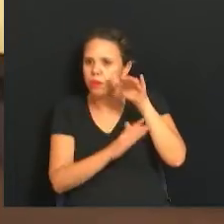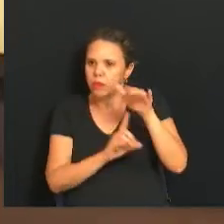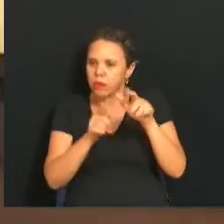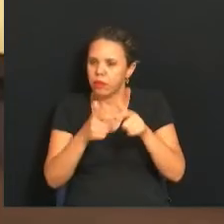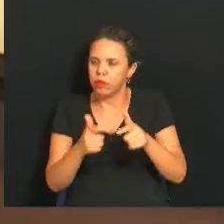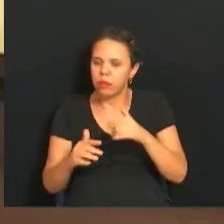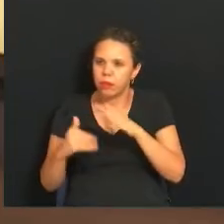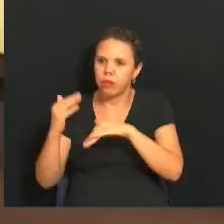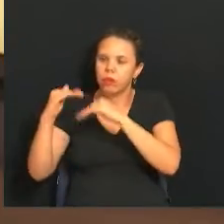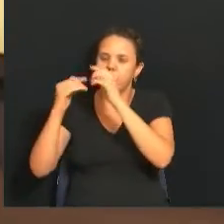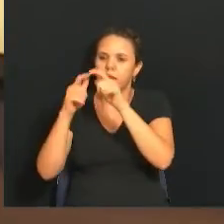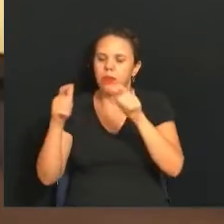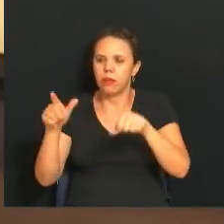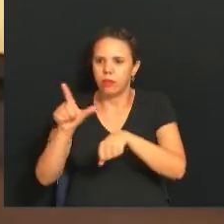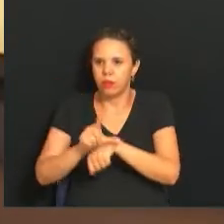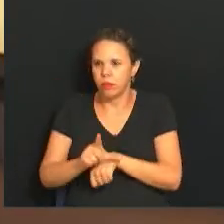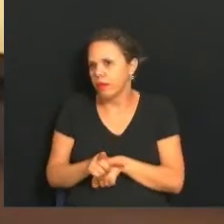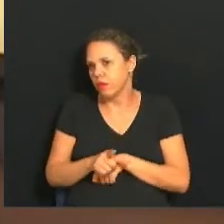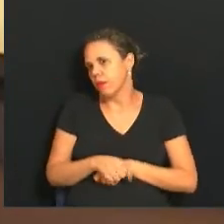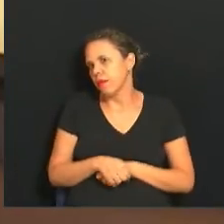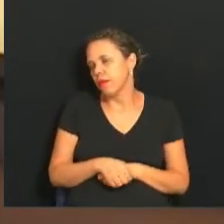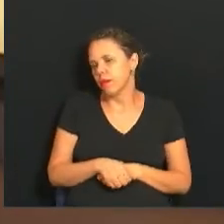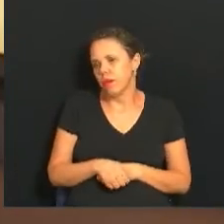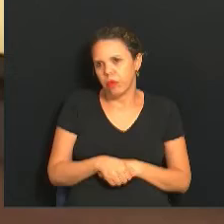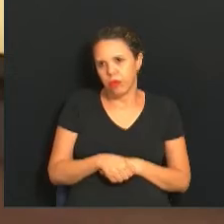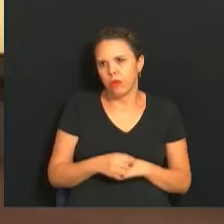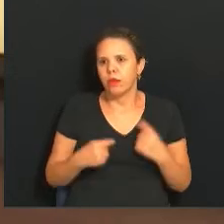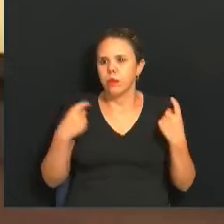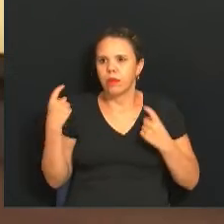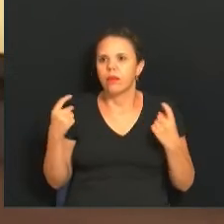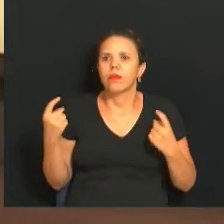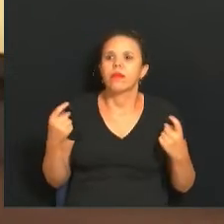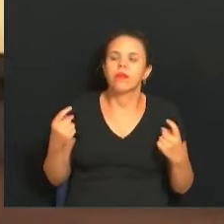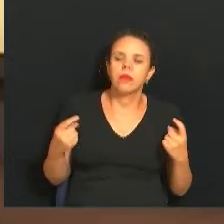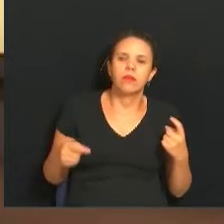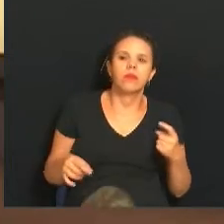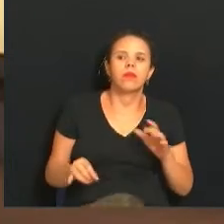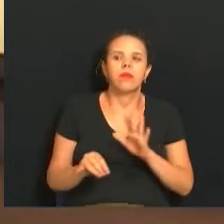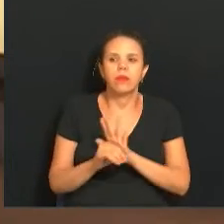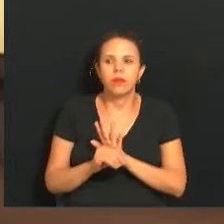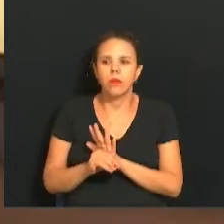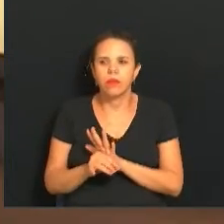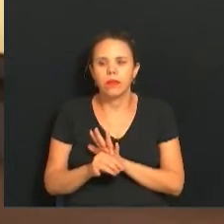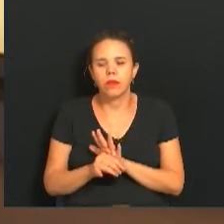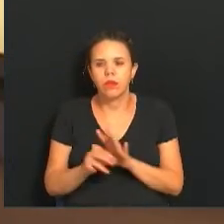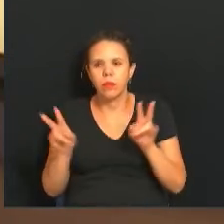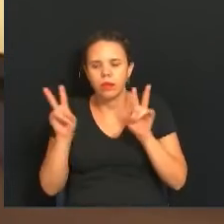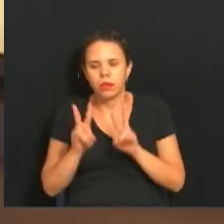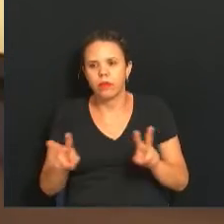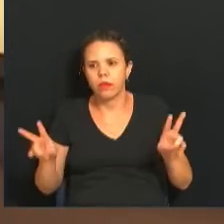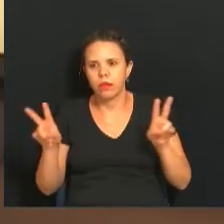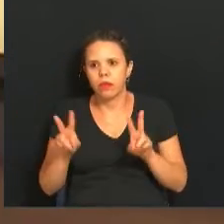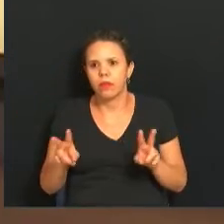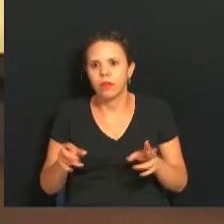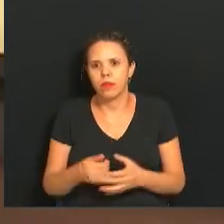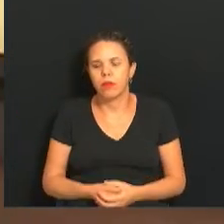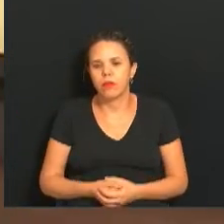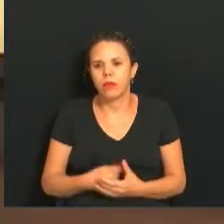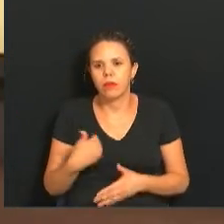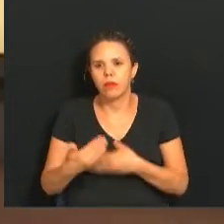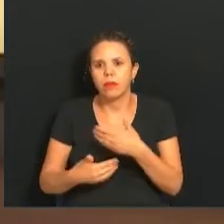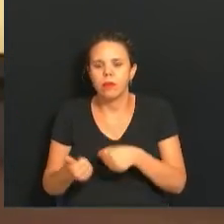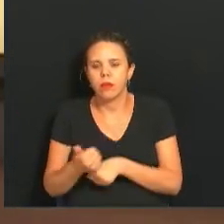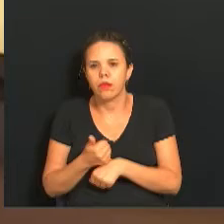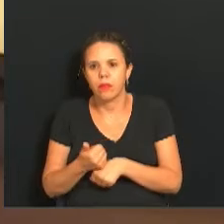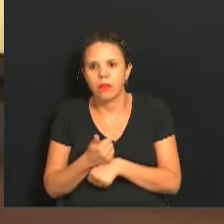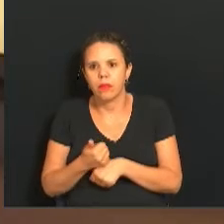porque a maioria das lojas de rede que se preocupam realmente com a identidade visual, elas oferecem planos de carreira. Então, é